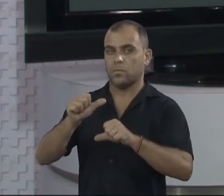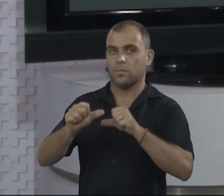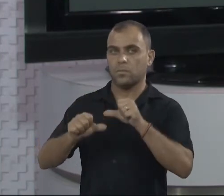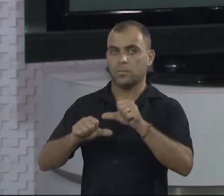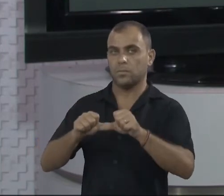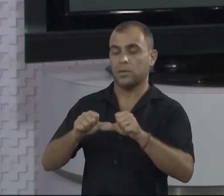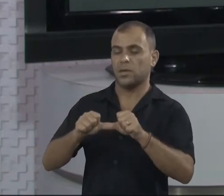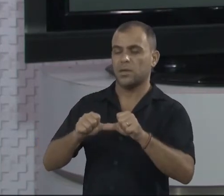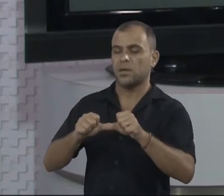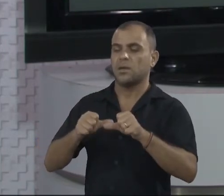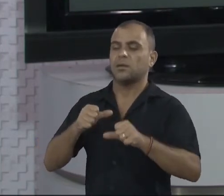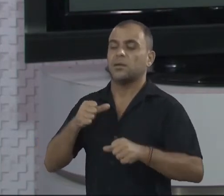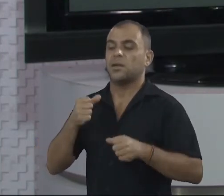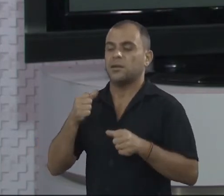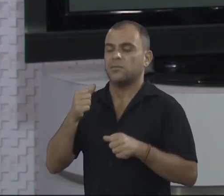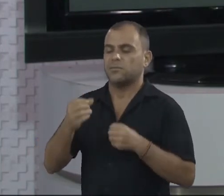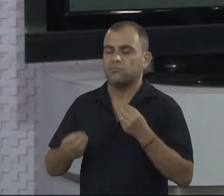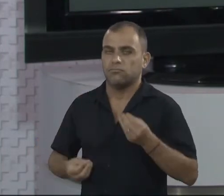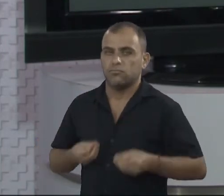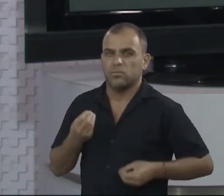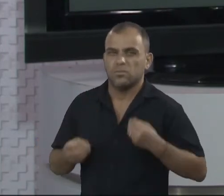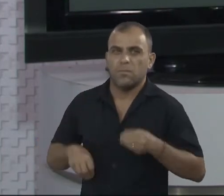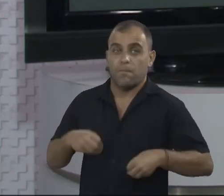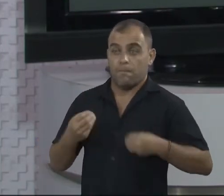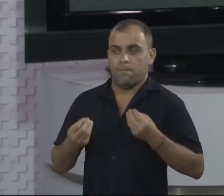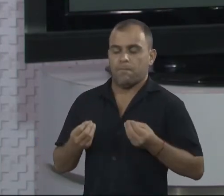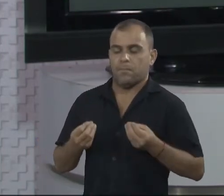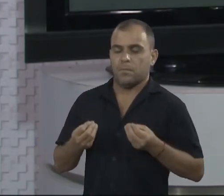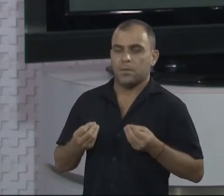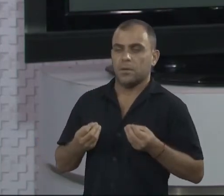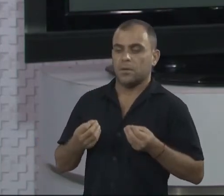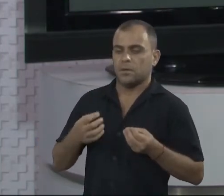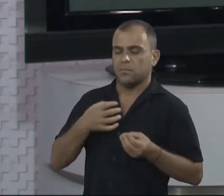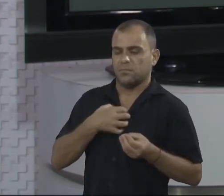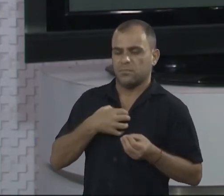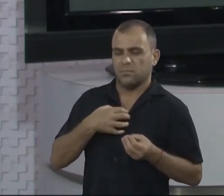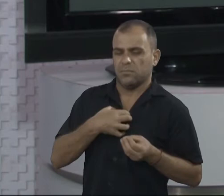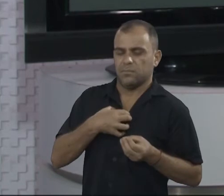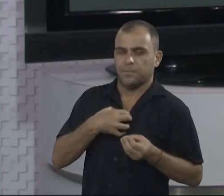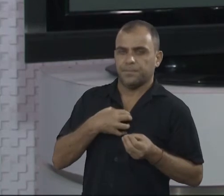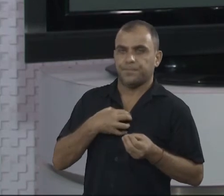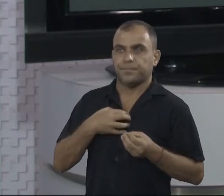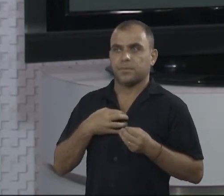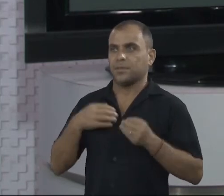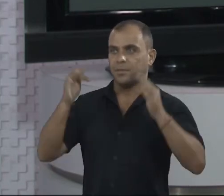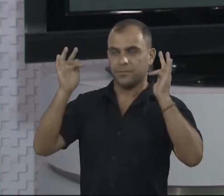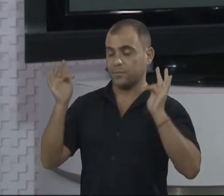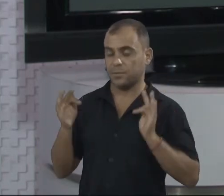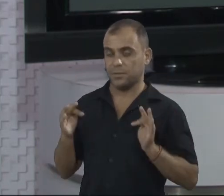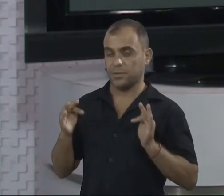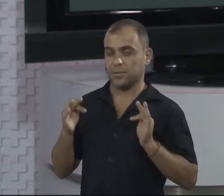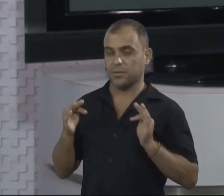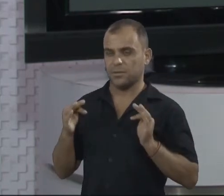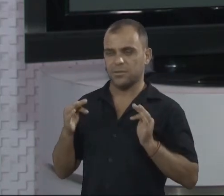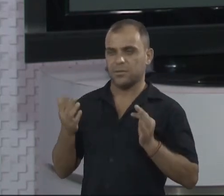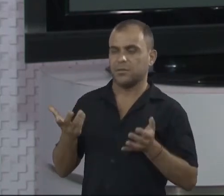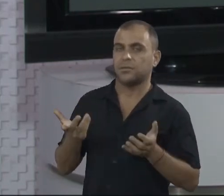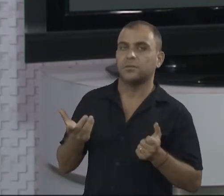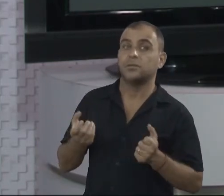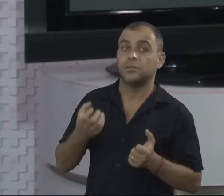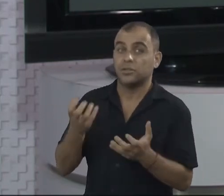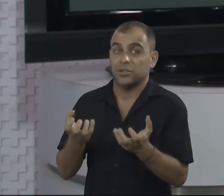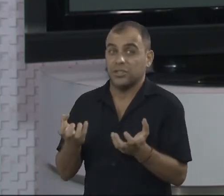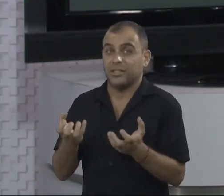ela vai estimular demais. Então, vai dar uma intensa sensação de euforia e sensação de poder, mas no